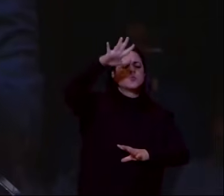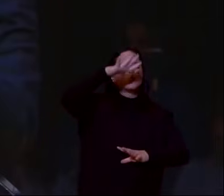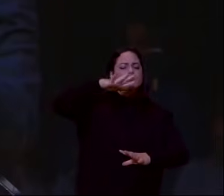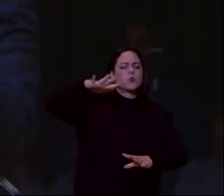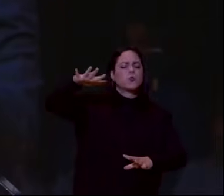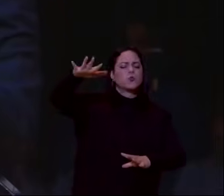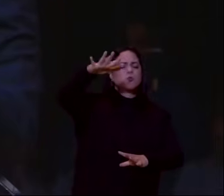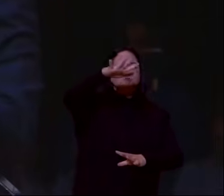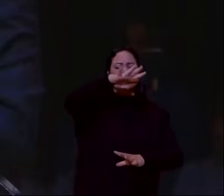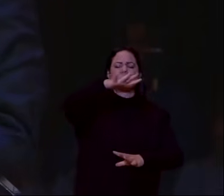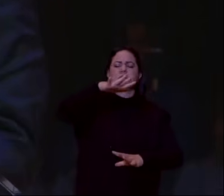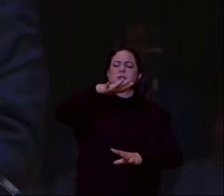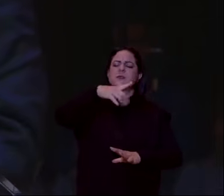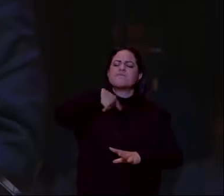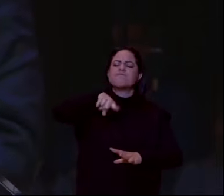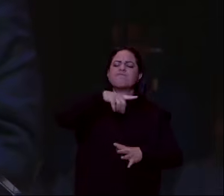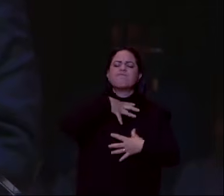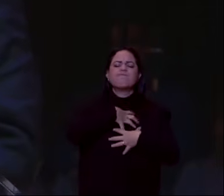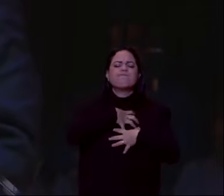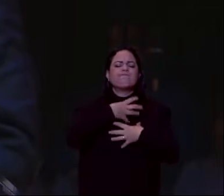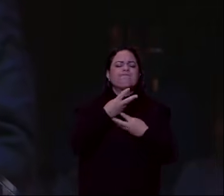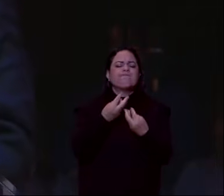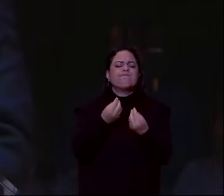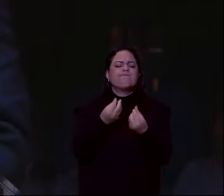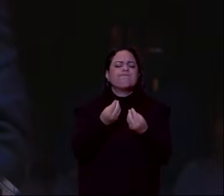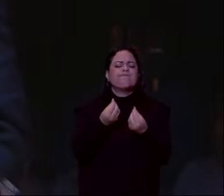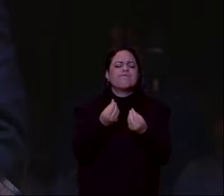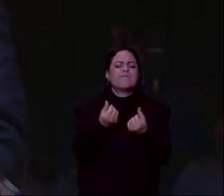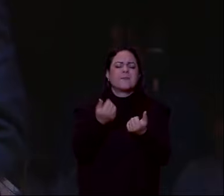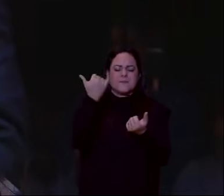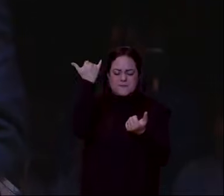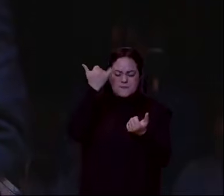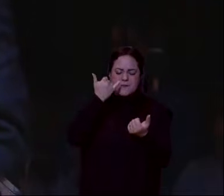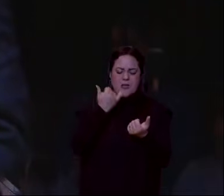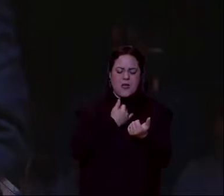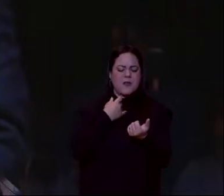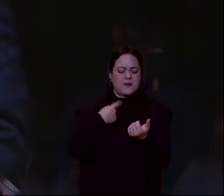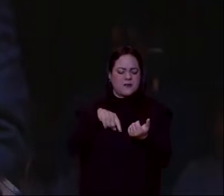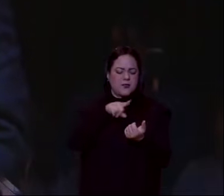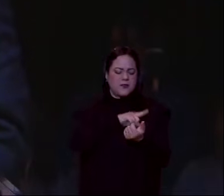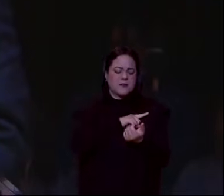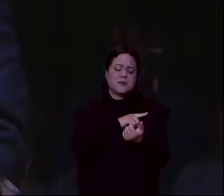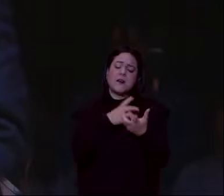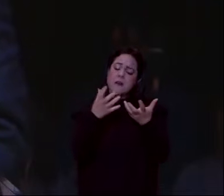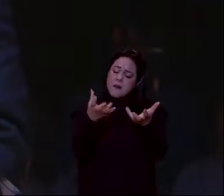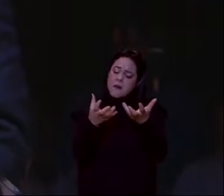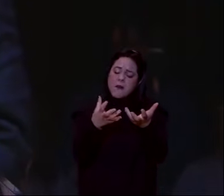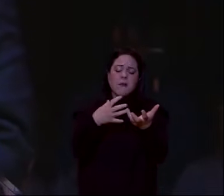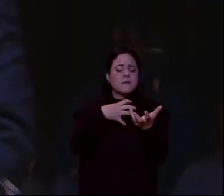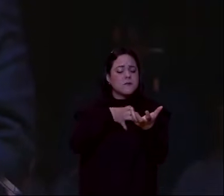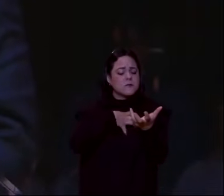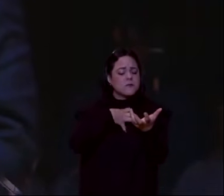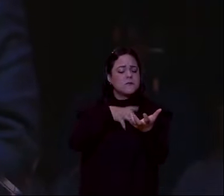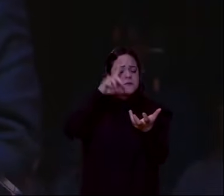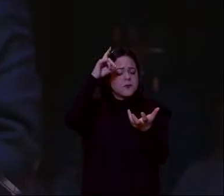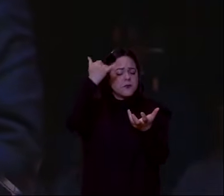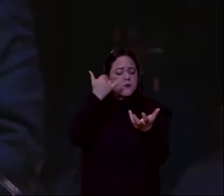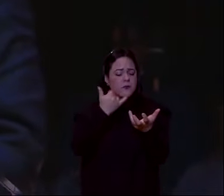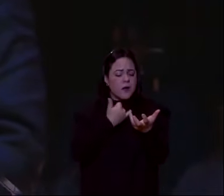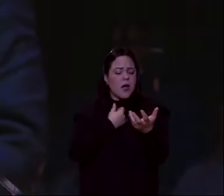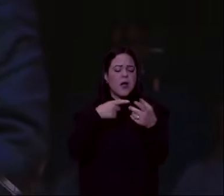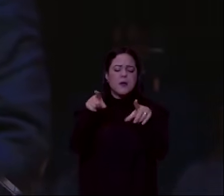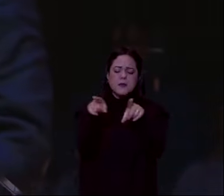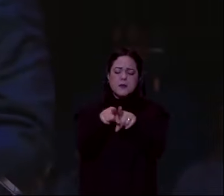maneira perceptível, Senhor. Fala conosco. E nós queremos, Senhor, não apenas ouvir a tua voz,